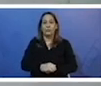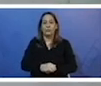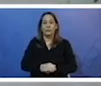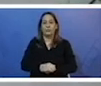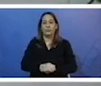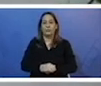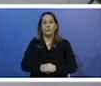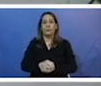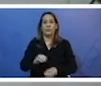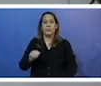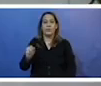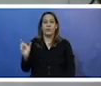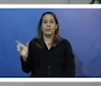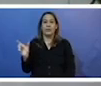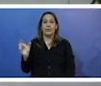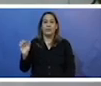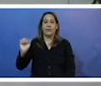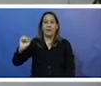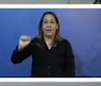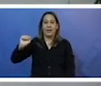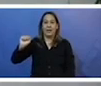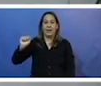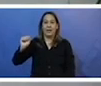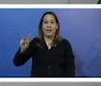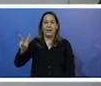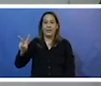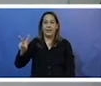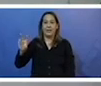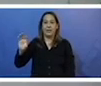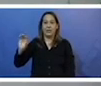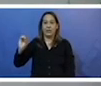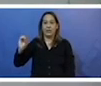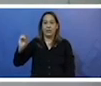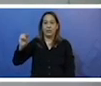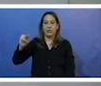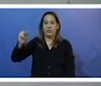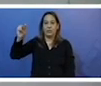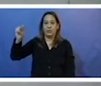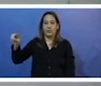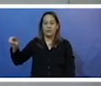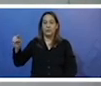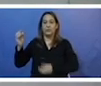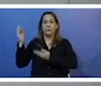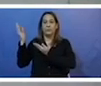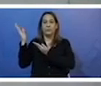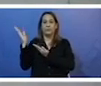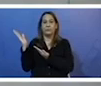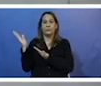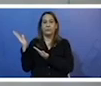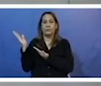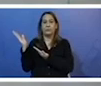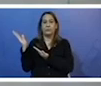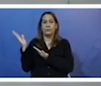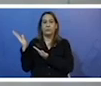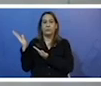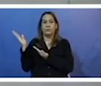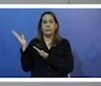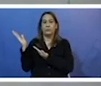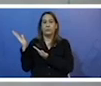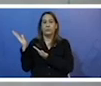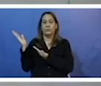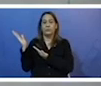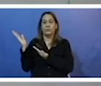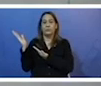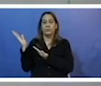avô. Olha o A maiúsculo, parece o C, mas não é, tem aquela curvinha ali.